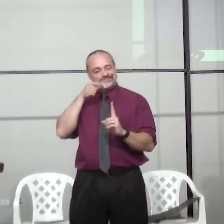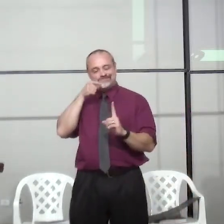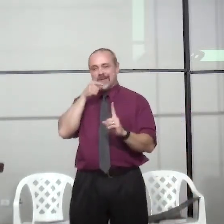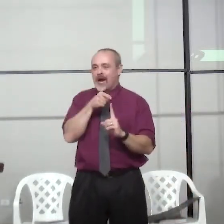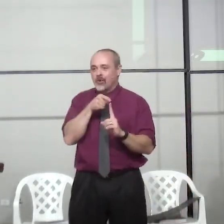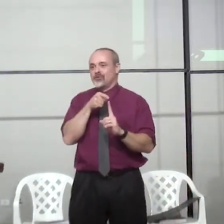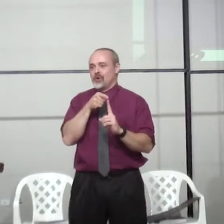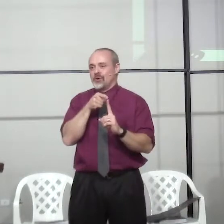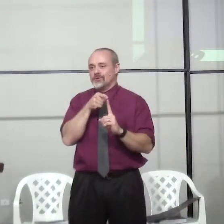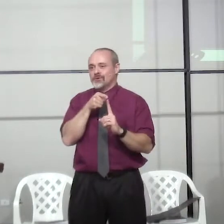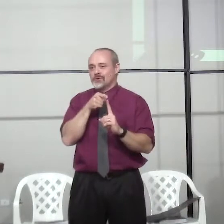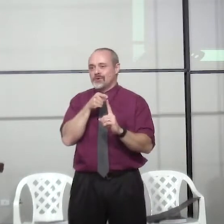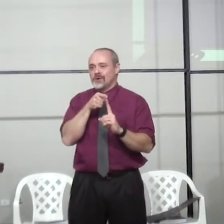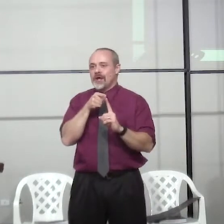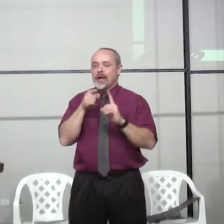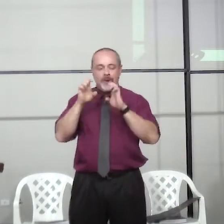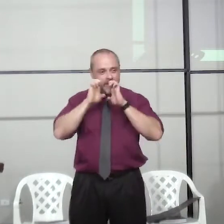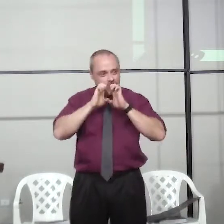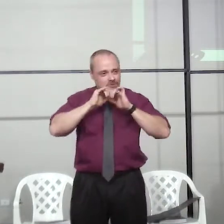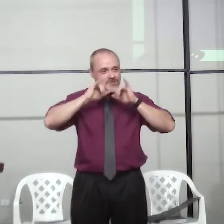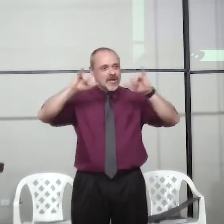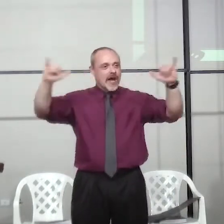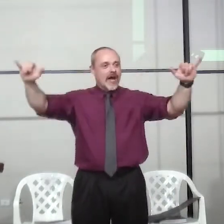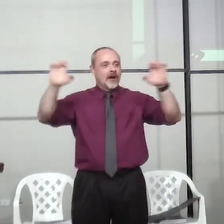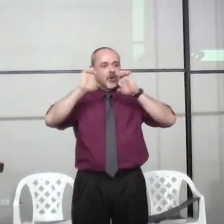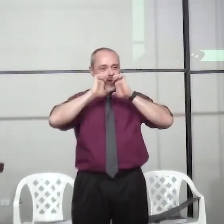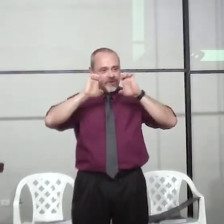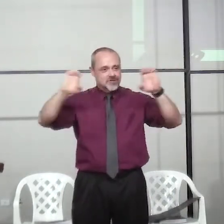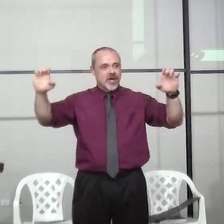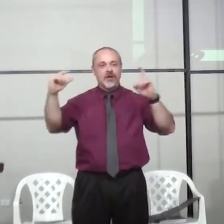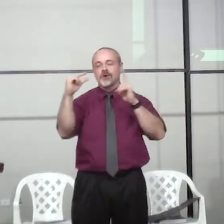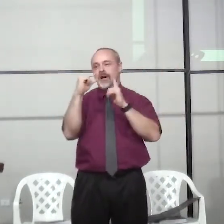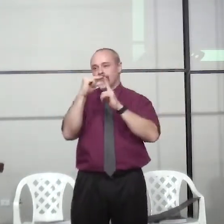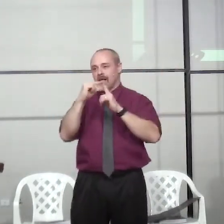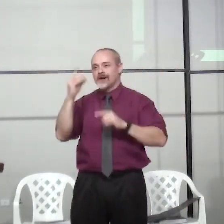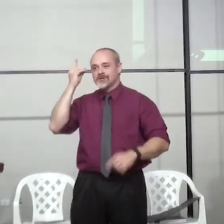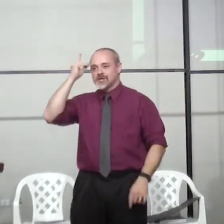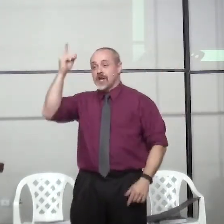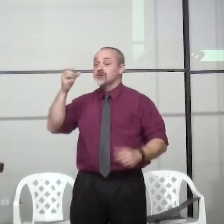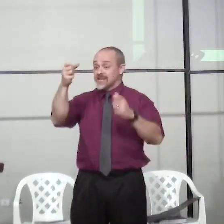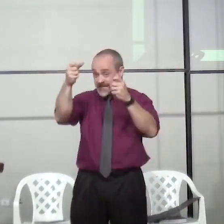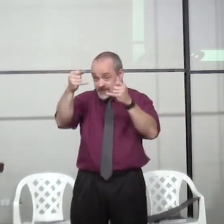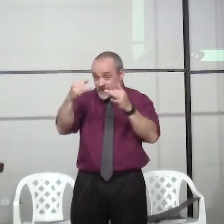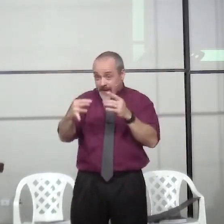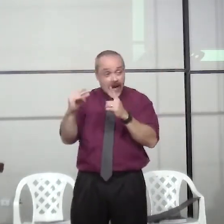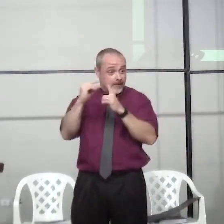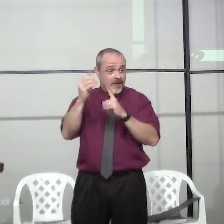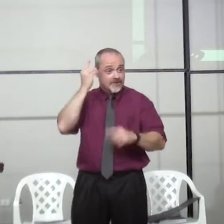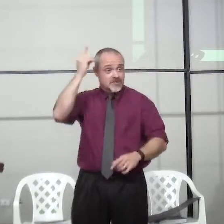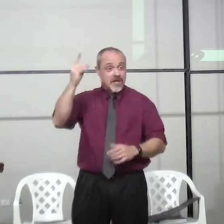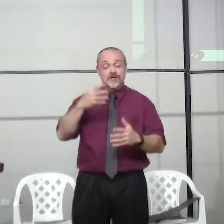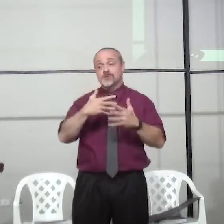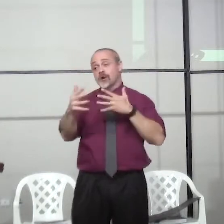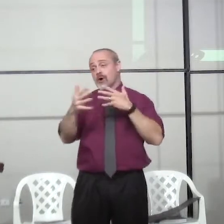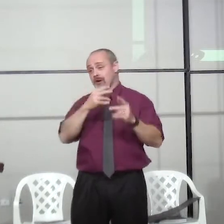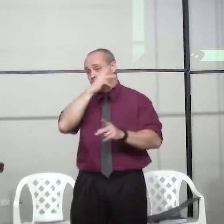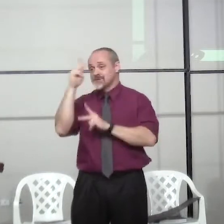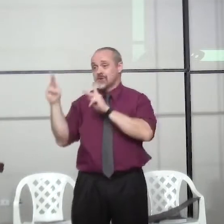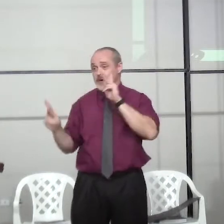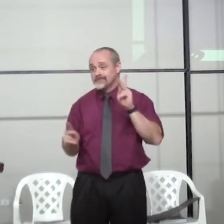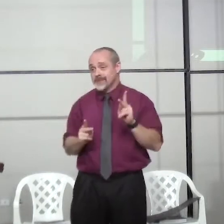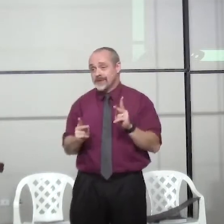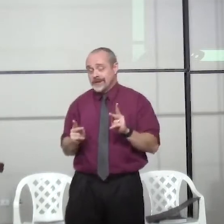nosso alvo é para anunciar o Evangelho e a palavra de Deus e explicar a palavra de Deus para